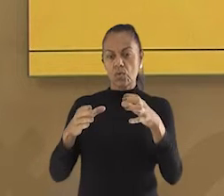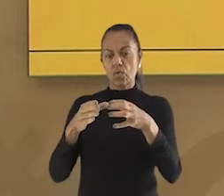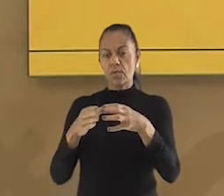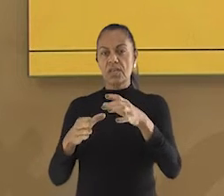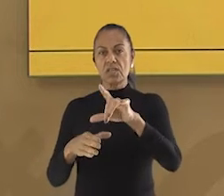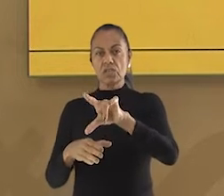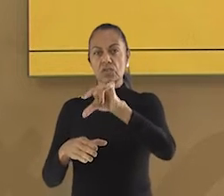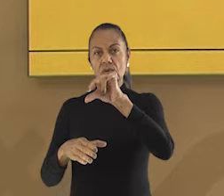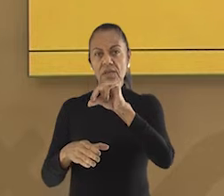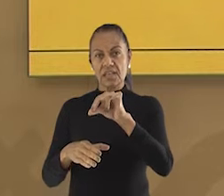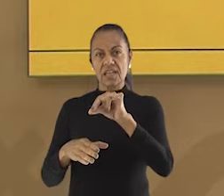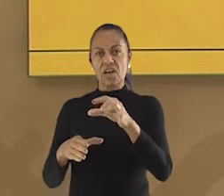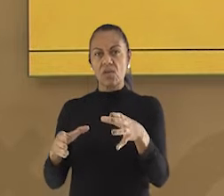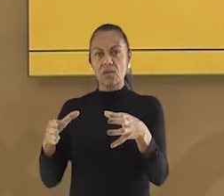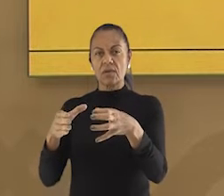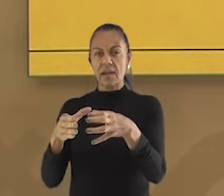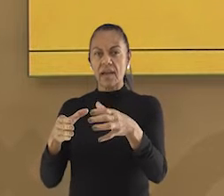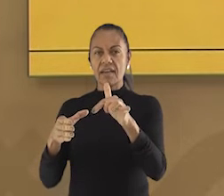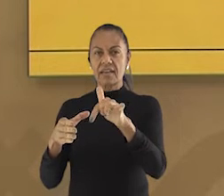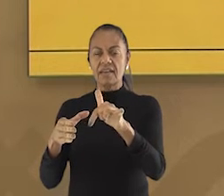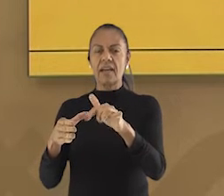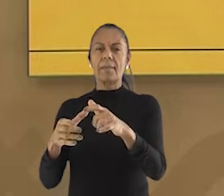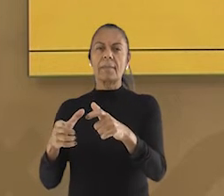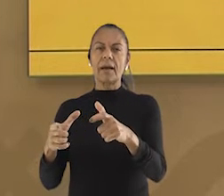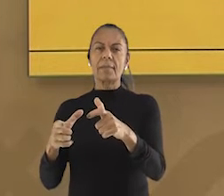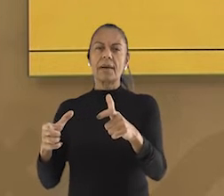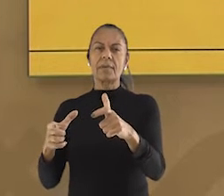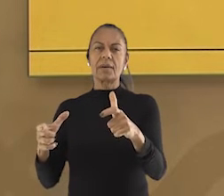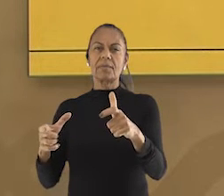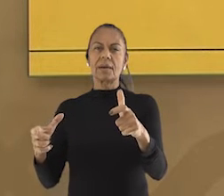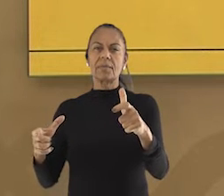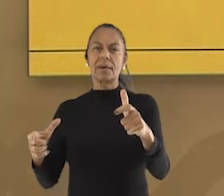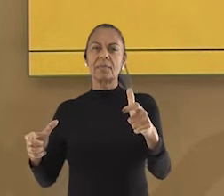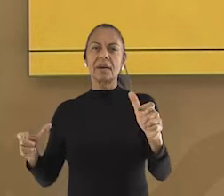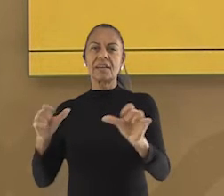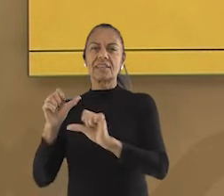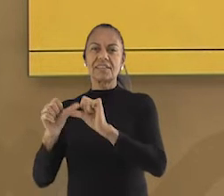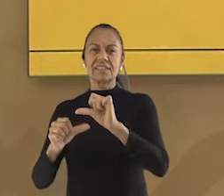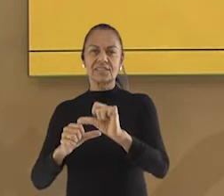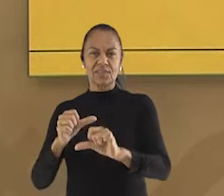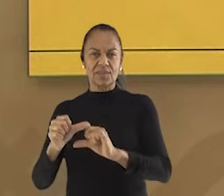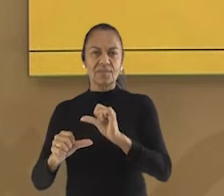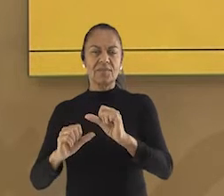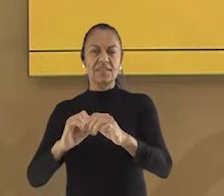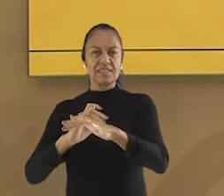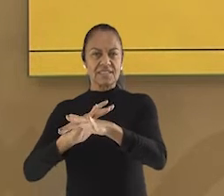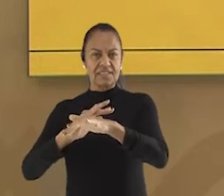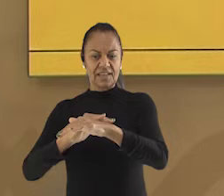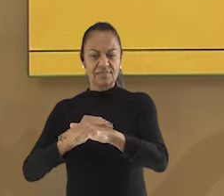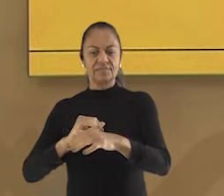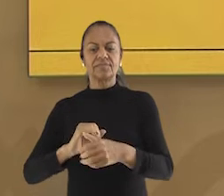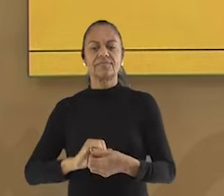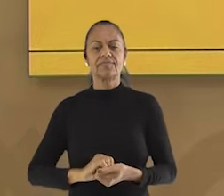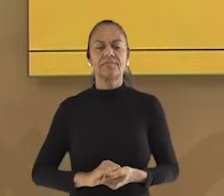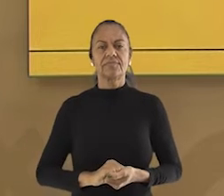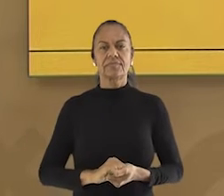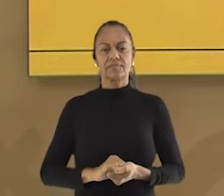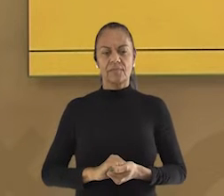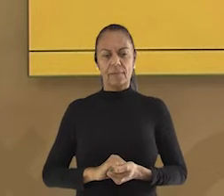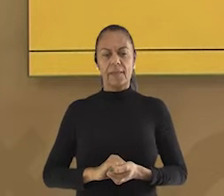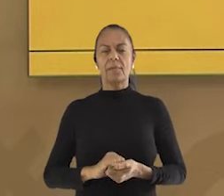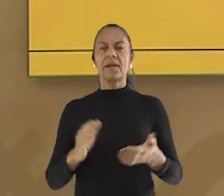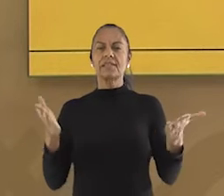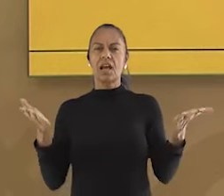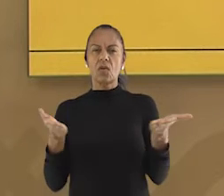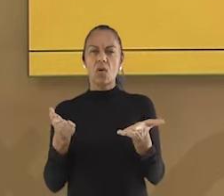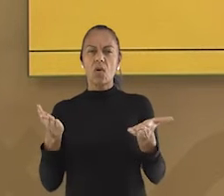aquele lugar, a comunidade ia crescendo e se tornando uma cidade. É o caso de várias, mas vamos